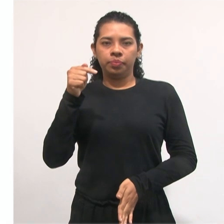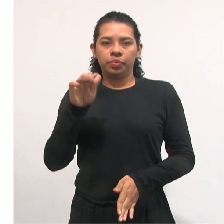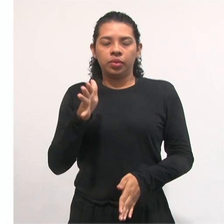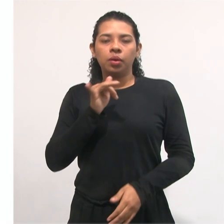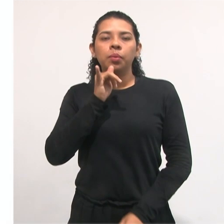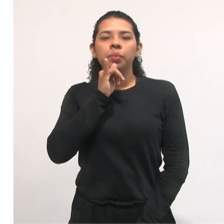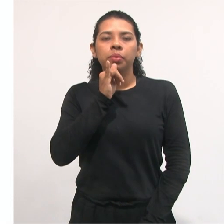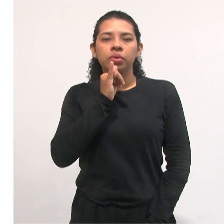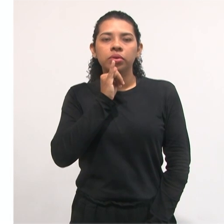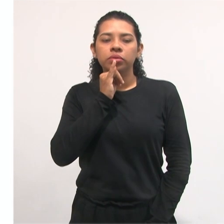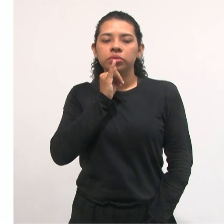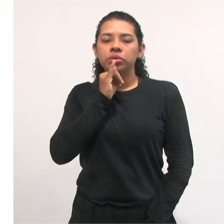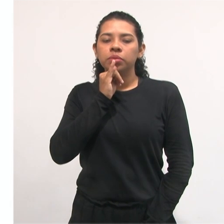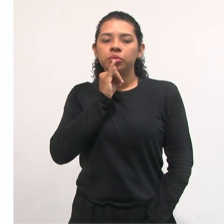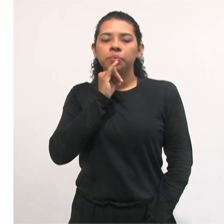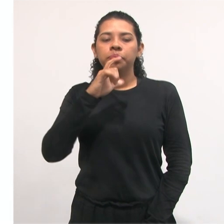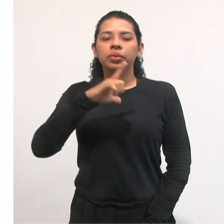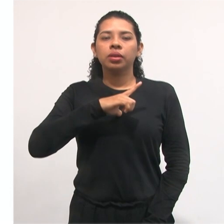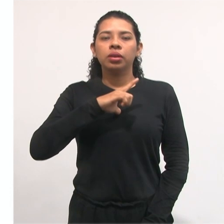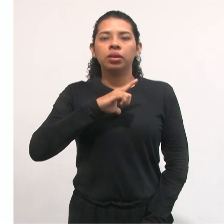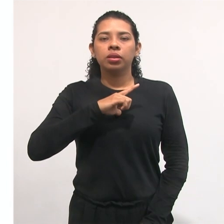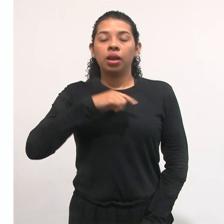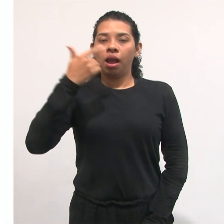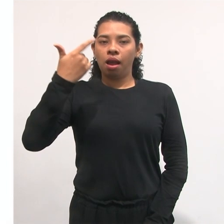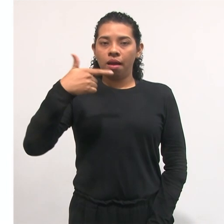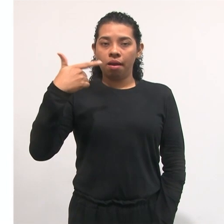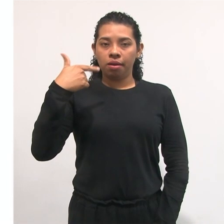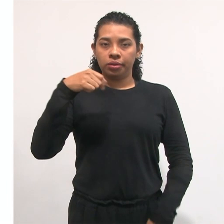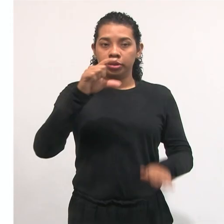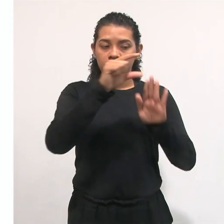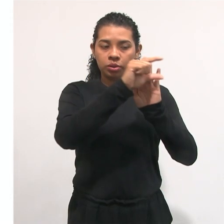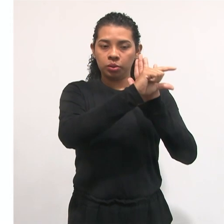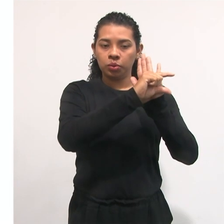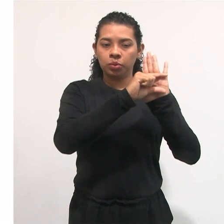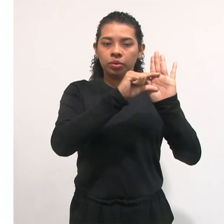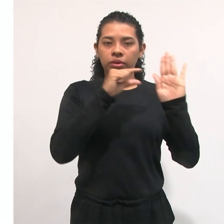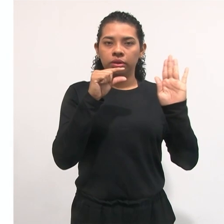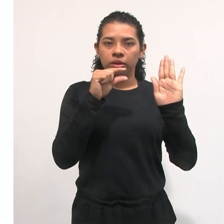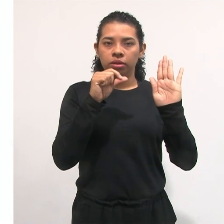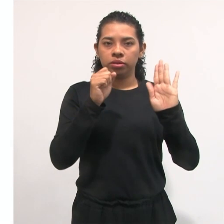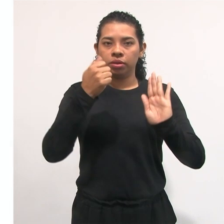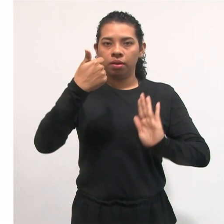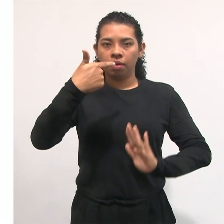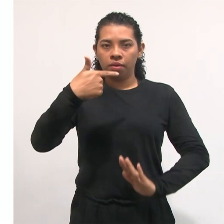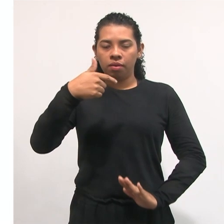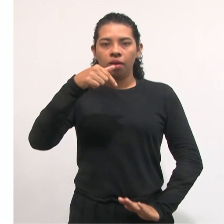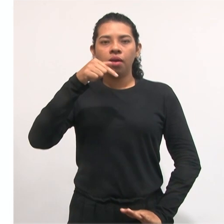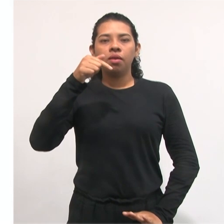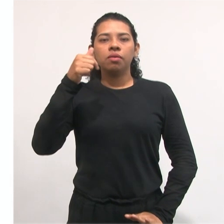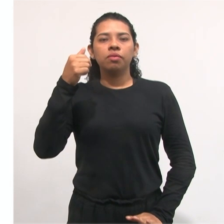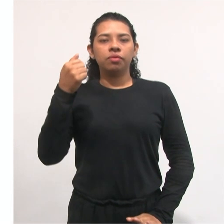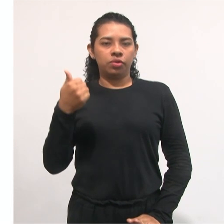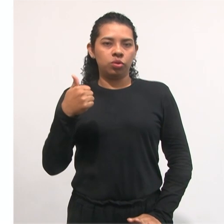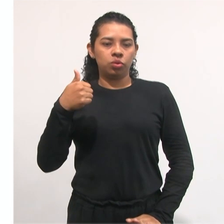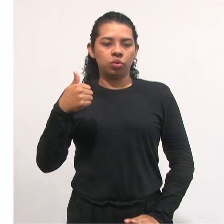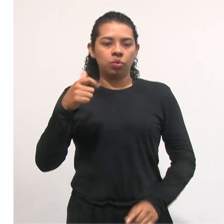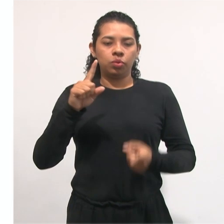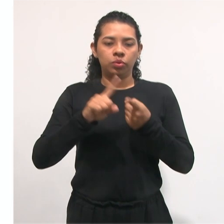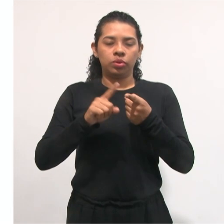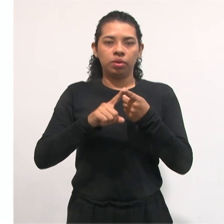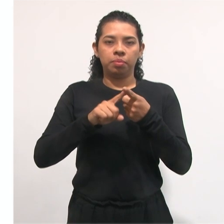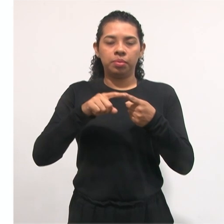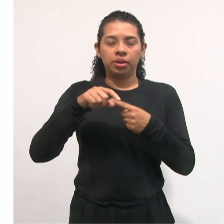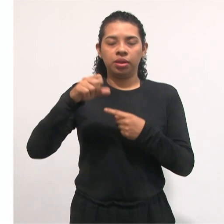classe, vejam só aqui, no exemplo aqui, eu tenho aqui, nessa segunda classe, eu tenho o número 21 e o 24. O número 21 a gente chama de